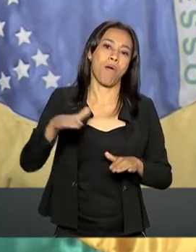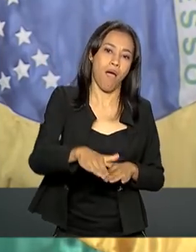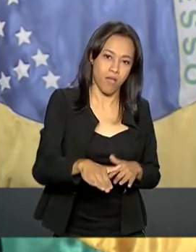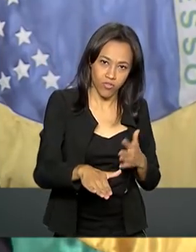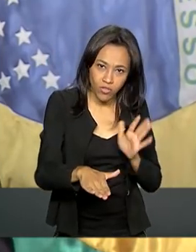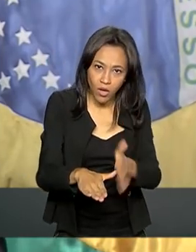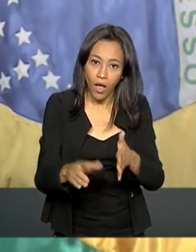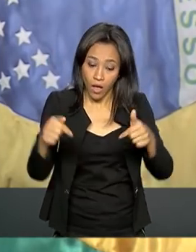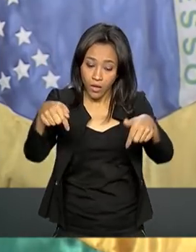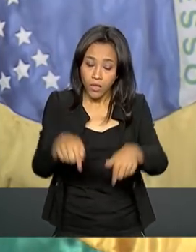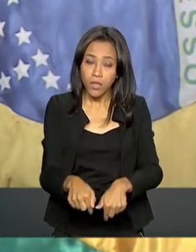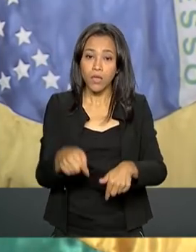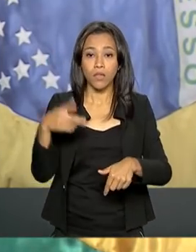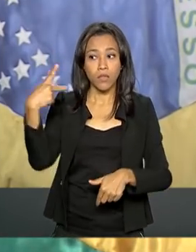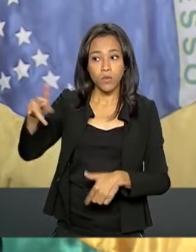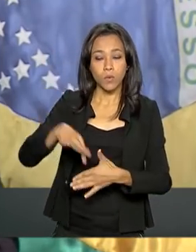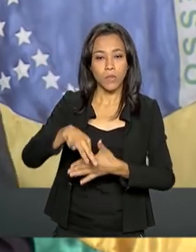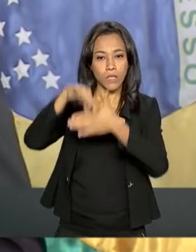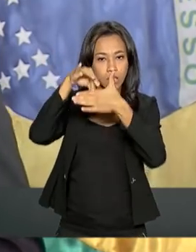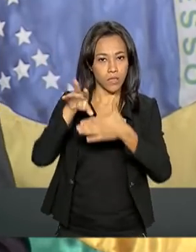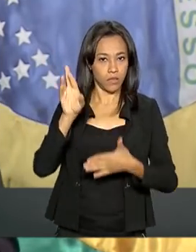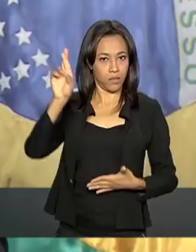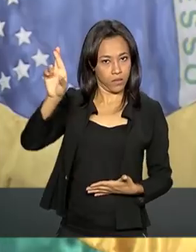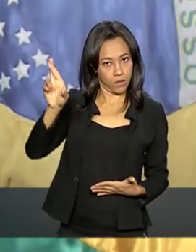sob a liderança de Vossa Excelência,